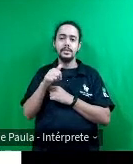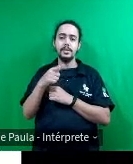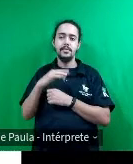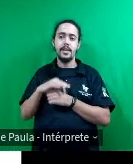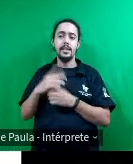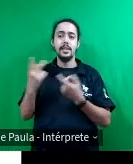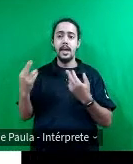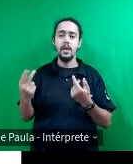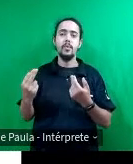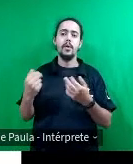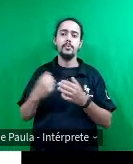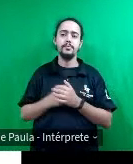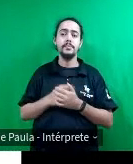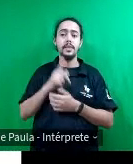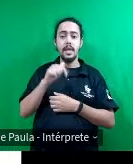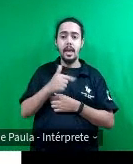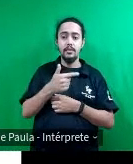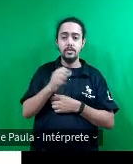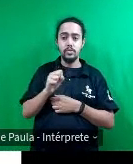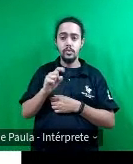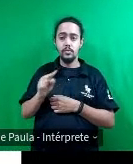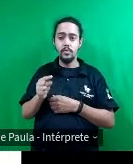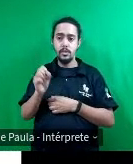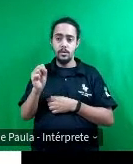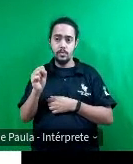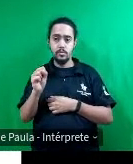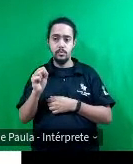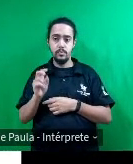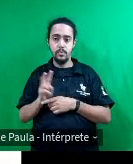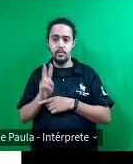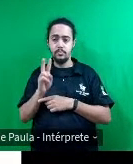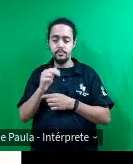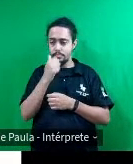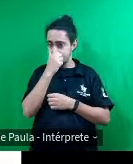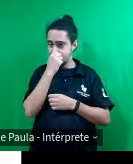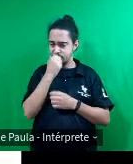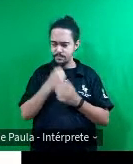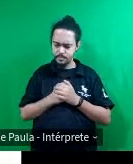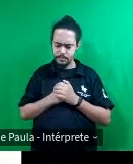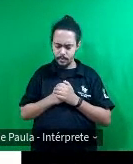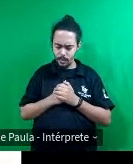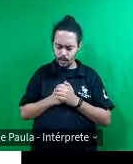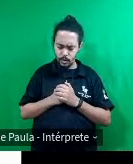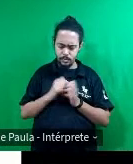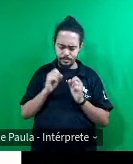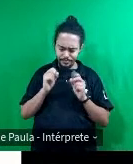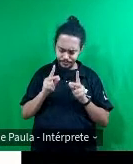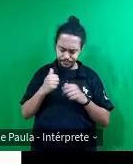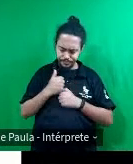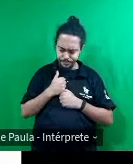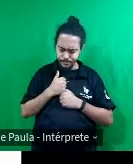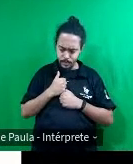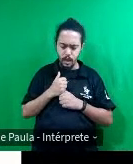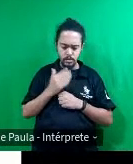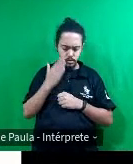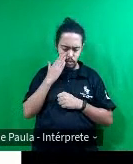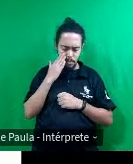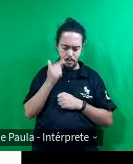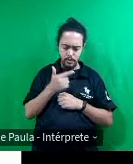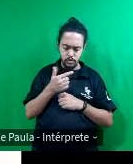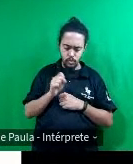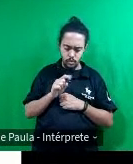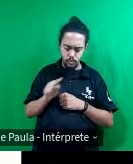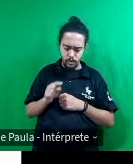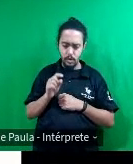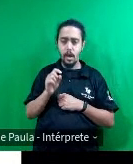de 28,8 volts. Ora, descobri então que eu tenho 28,8 volts em cima